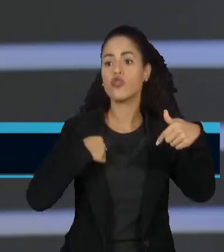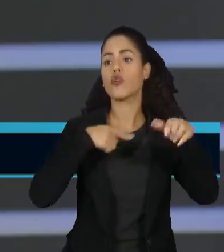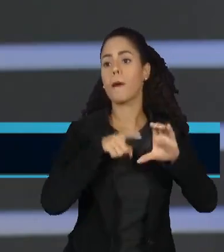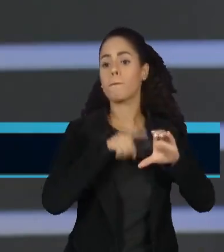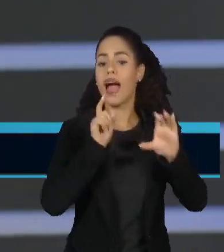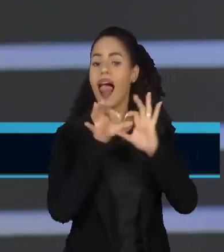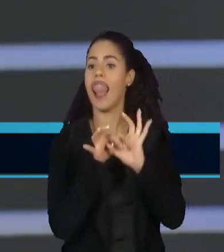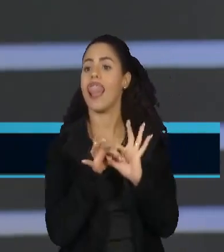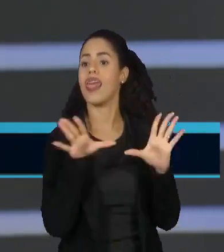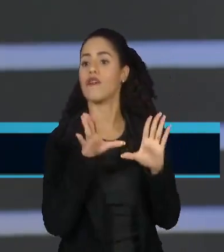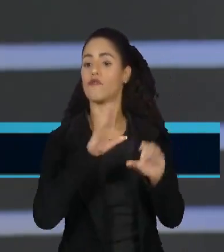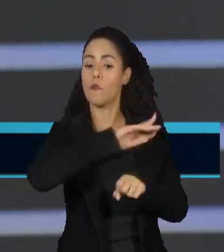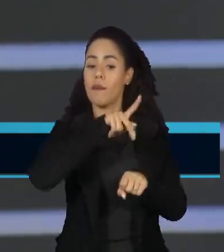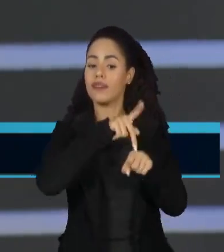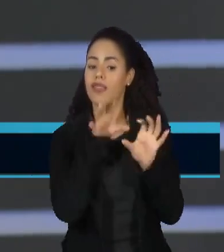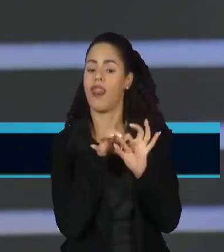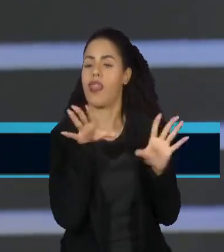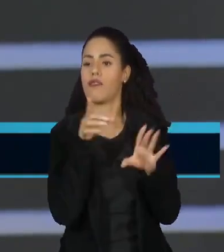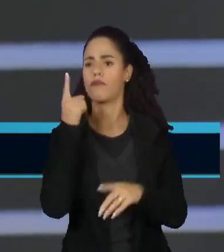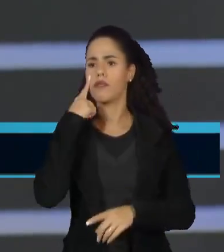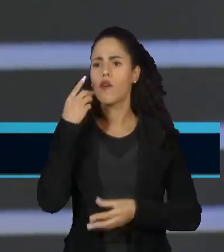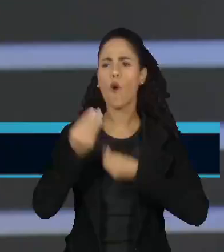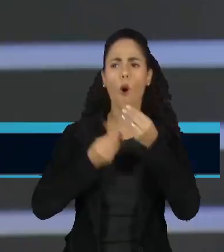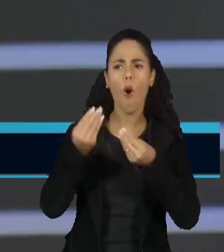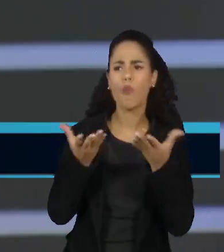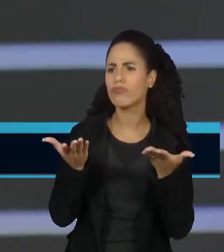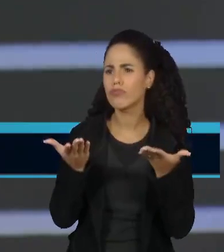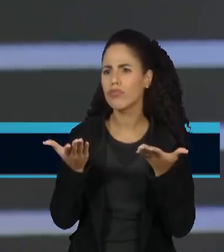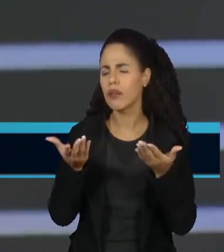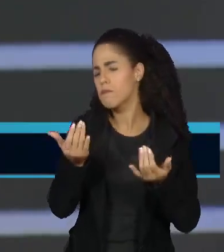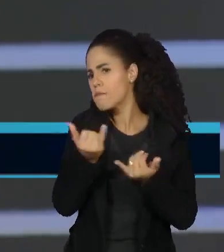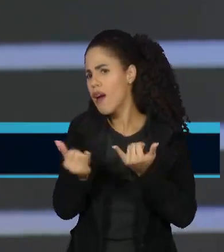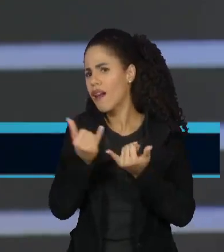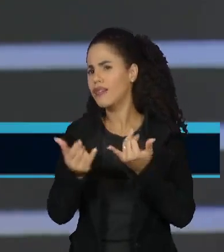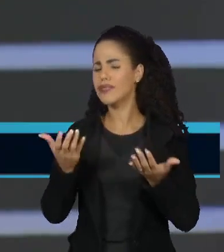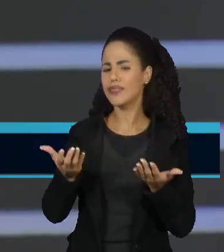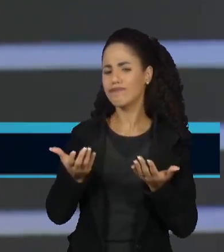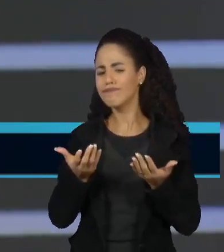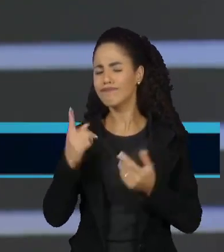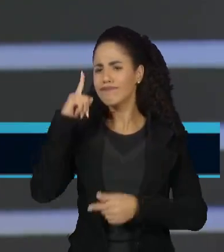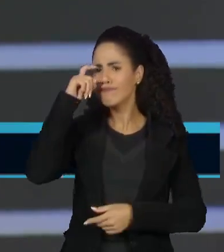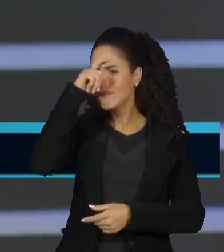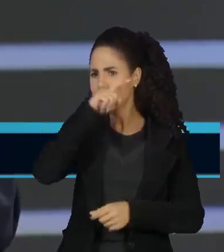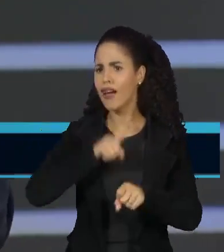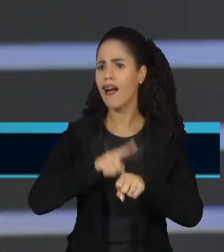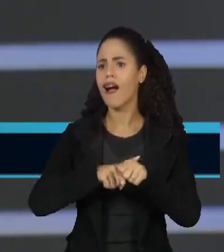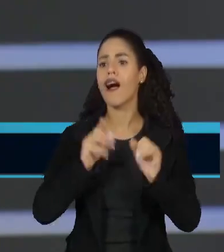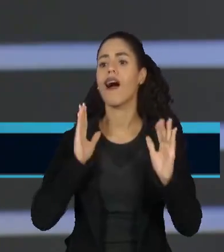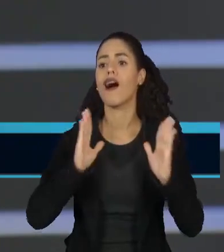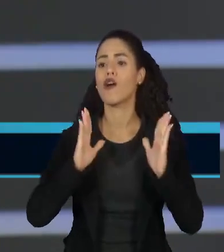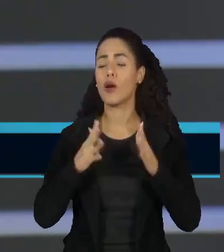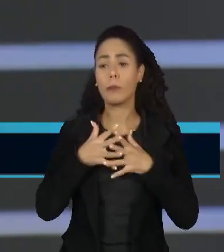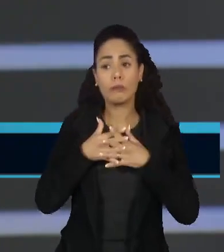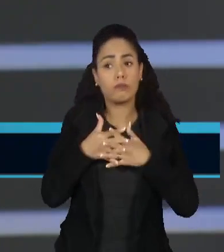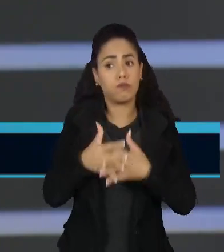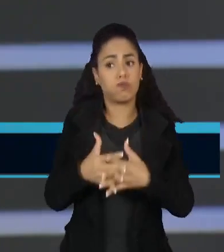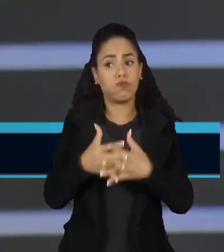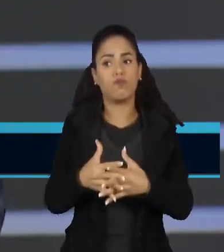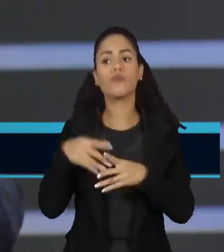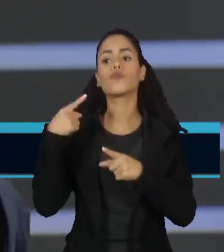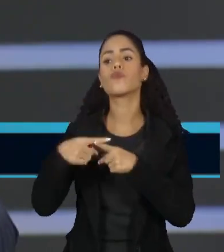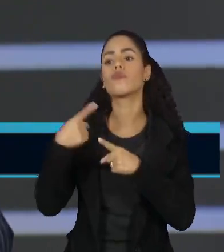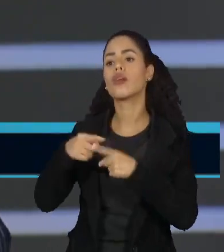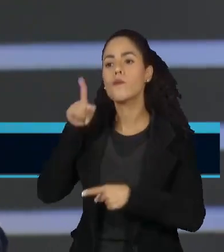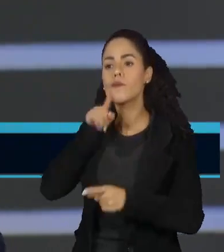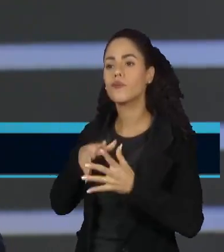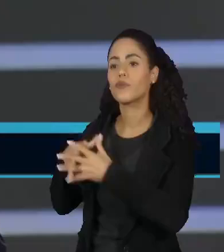que contradição, ou seja, mostra a decadência dos Estados Unidos, né? No momento complexo do mundo, que os Estados Unidos precisaria de